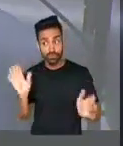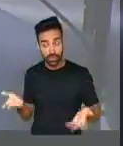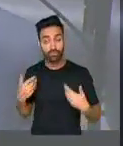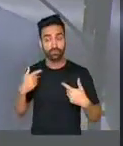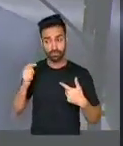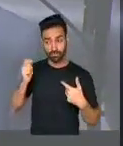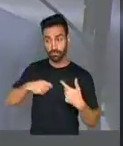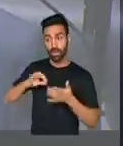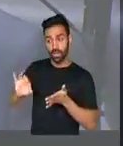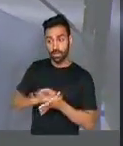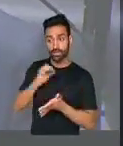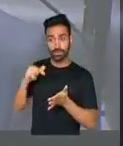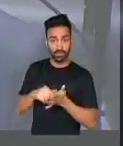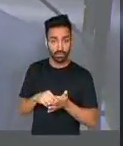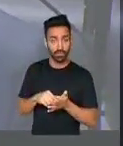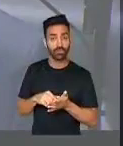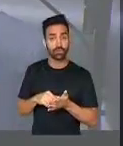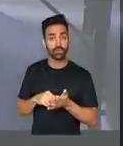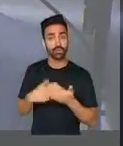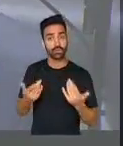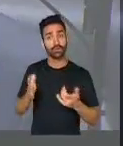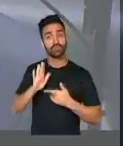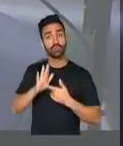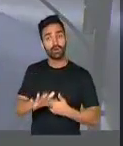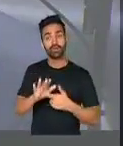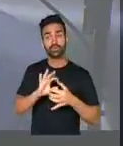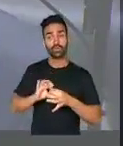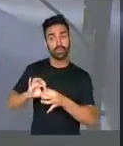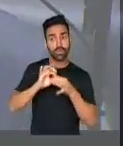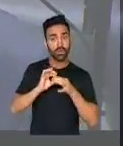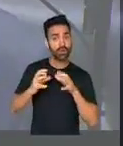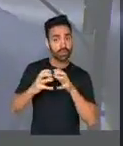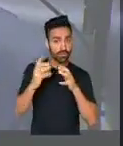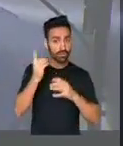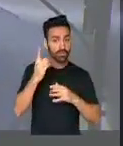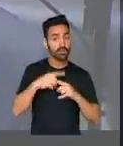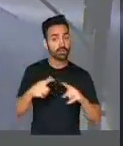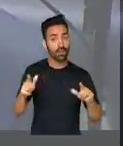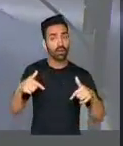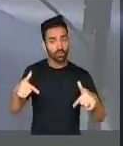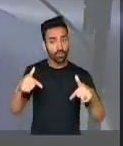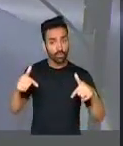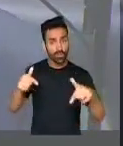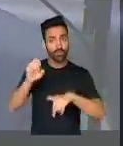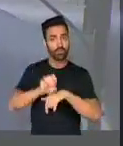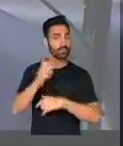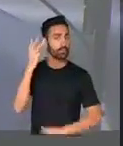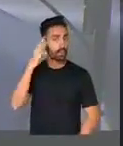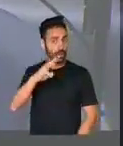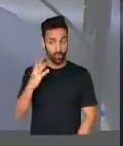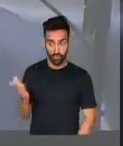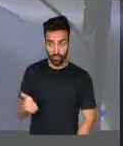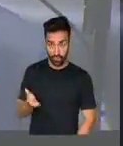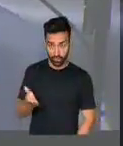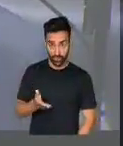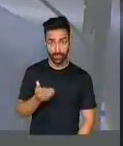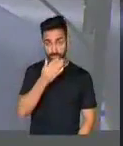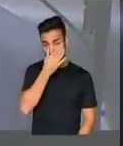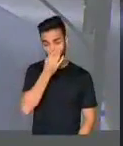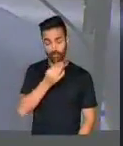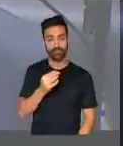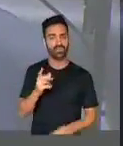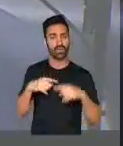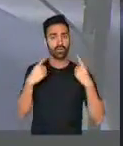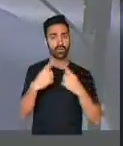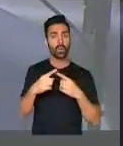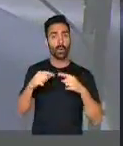de assinar, o que mostra a união não só da bancada, mas a luta pelo Maranhão. Entreguei hoje, quando da audiência do